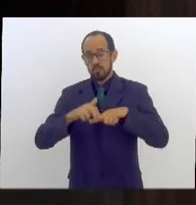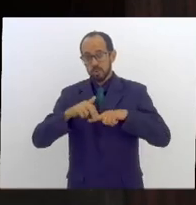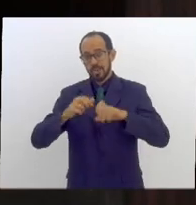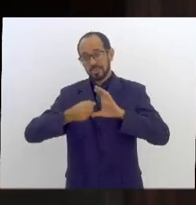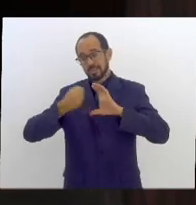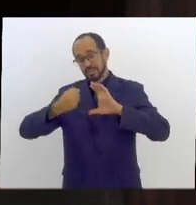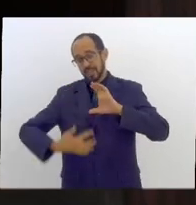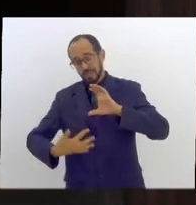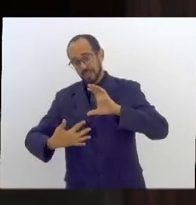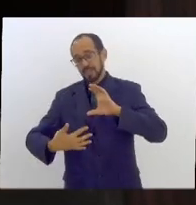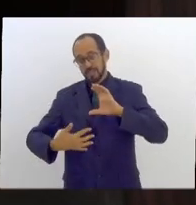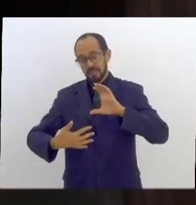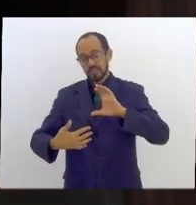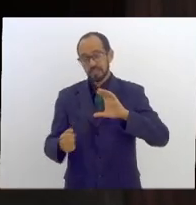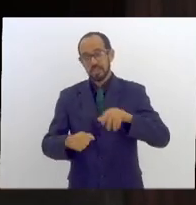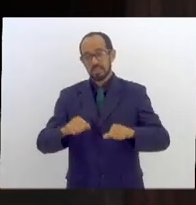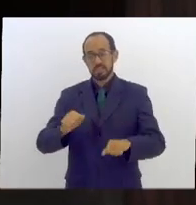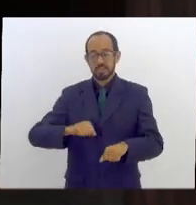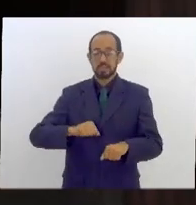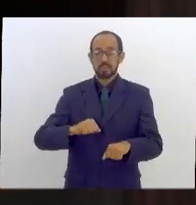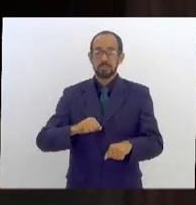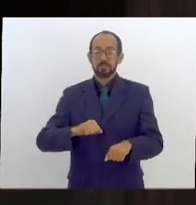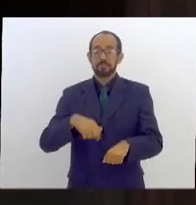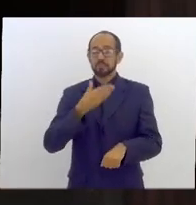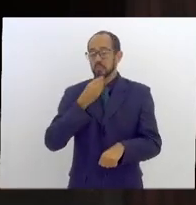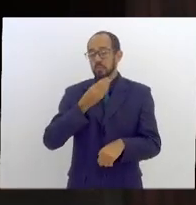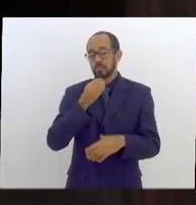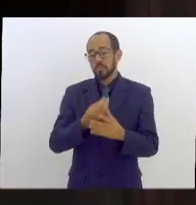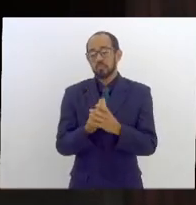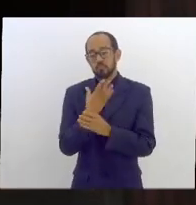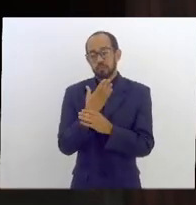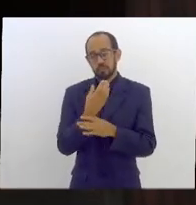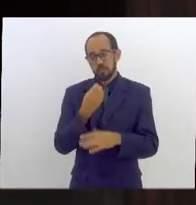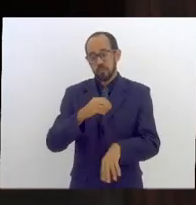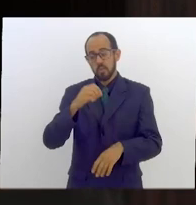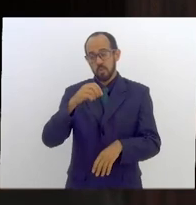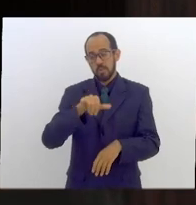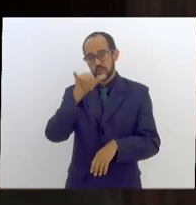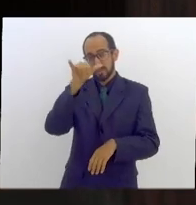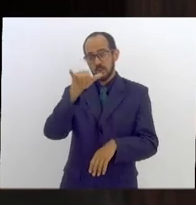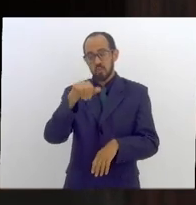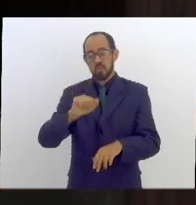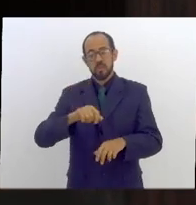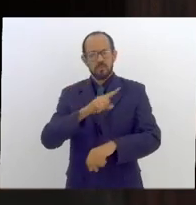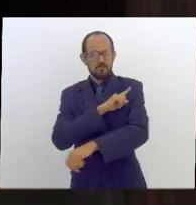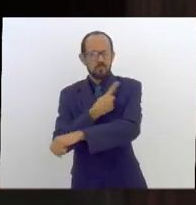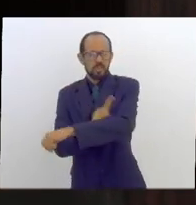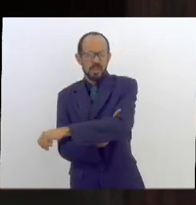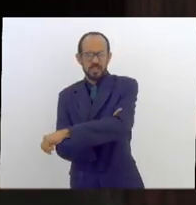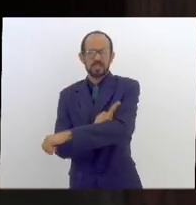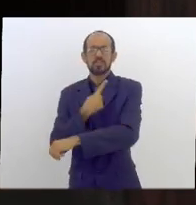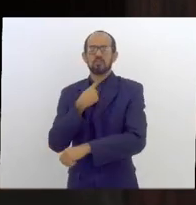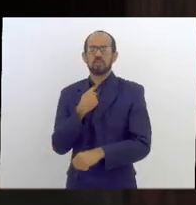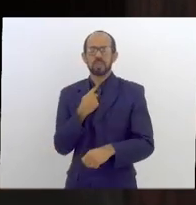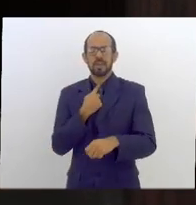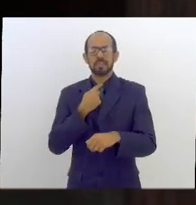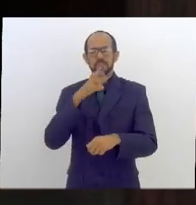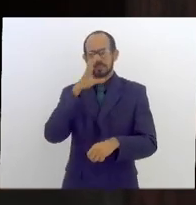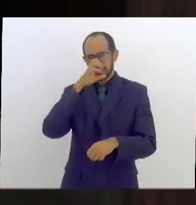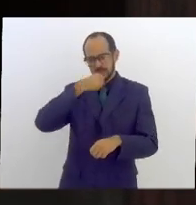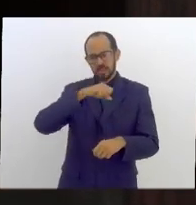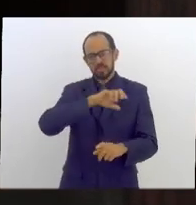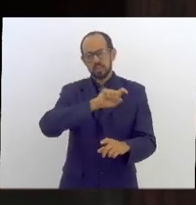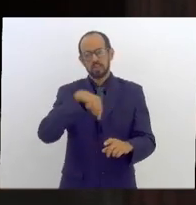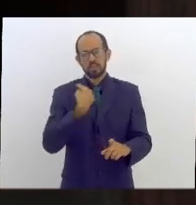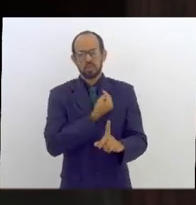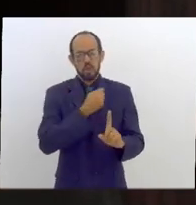Santos Dumont, busca por conhecimentos, fortaleza de vontade e persistência pelos sonhos, que nós o